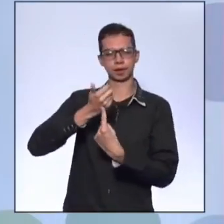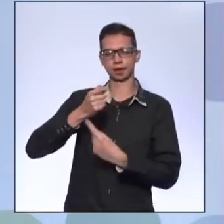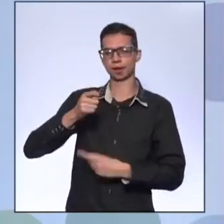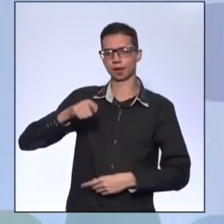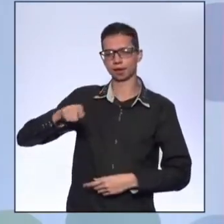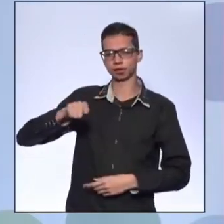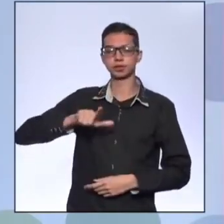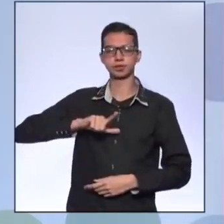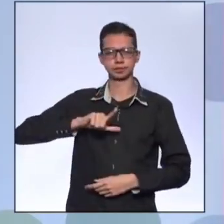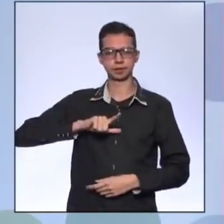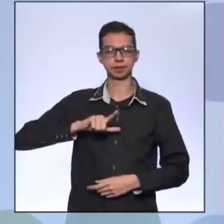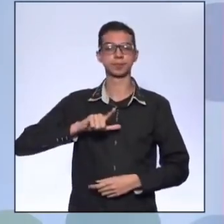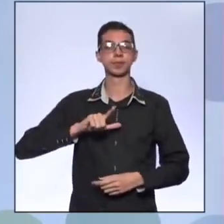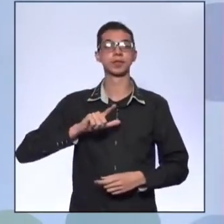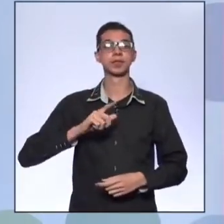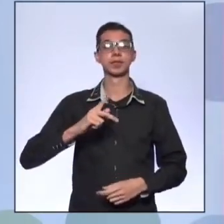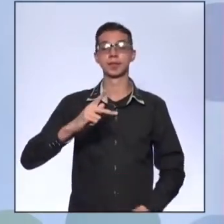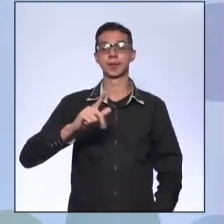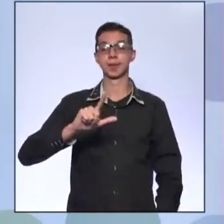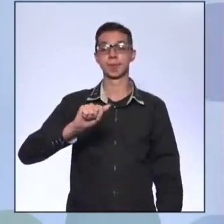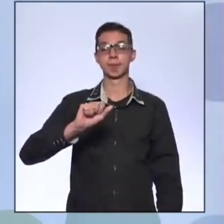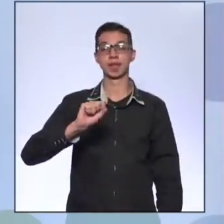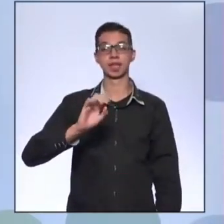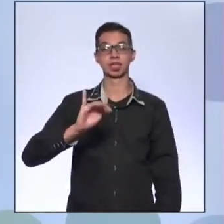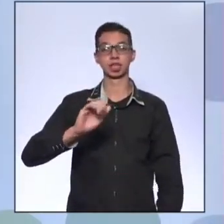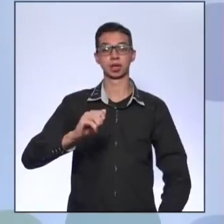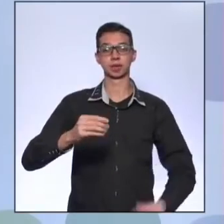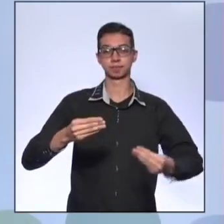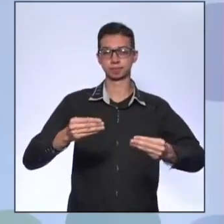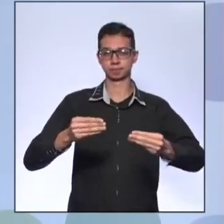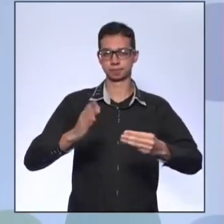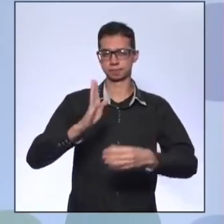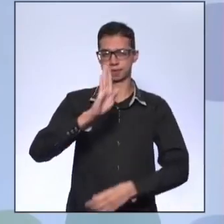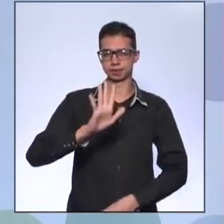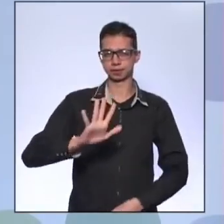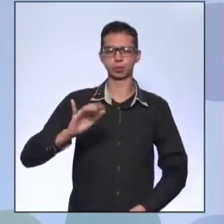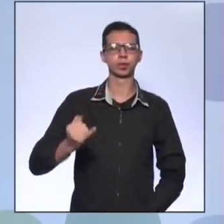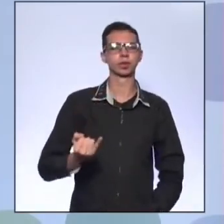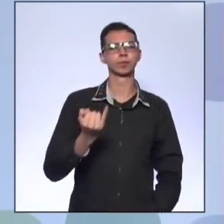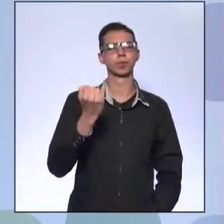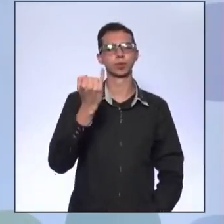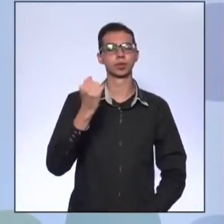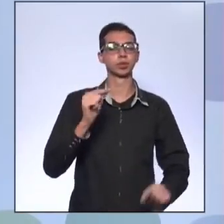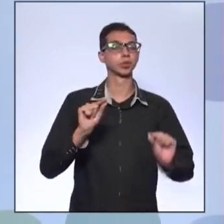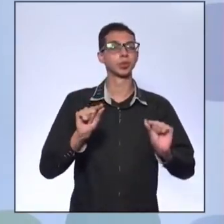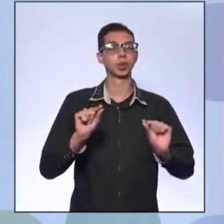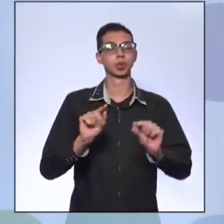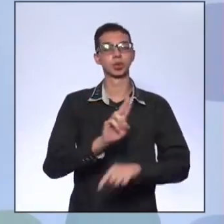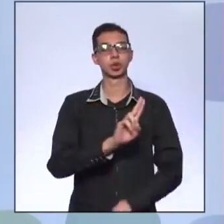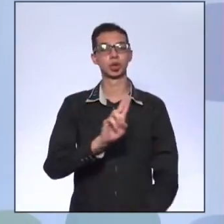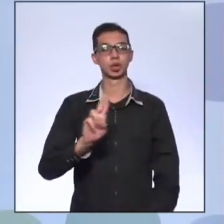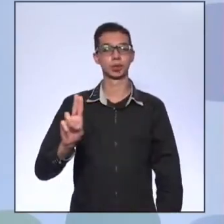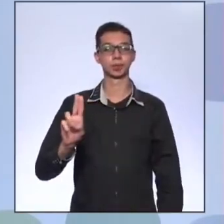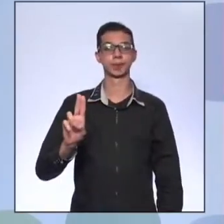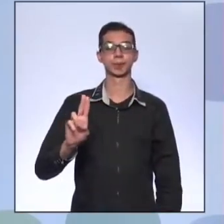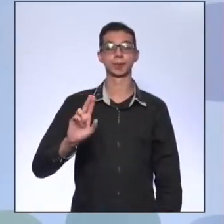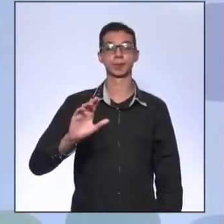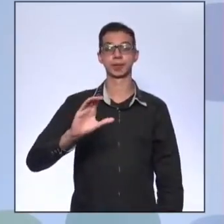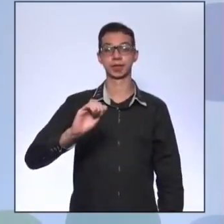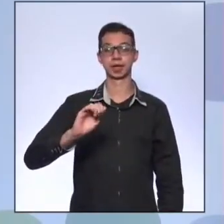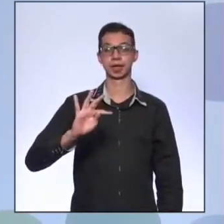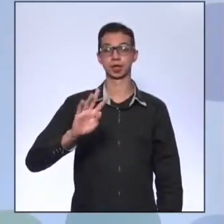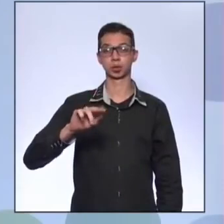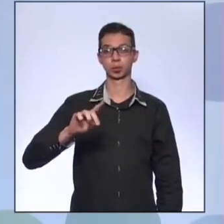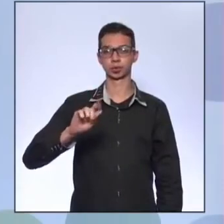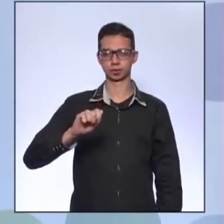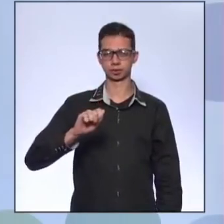plástica, brasileira, muito importante o trabalho dela. Ela chama-se Leda Catunda. E ela realizou aí vários livros